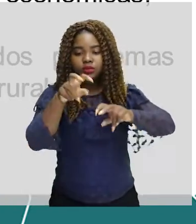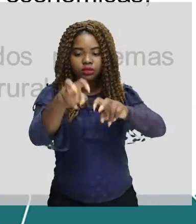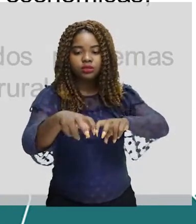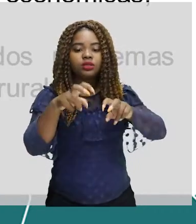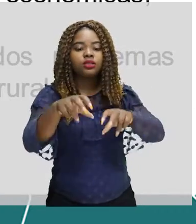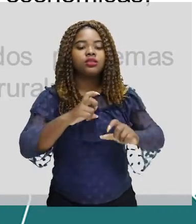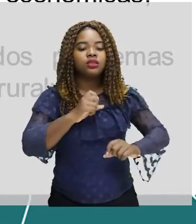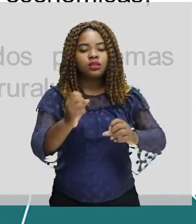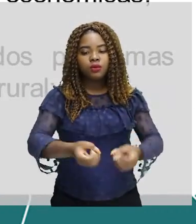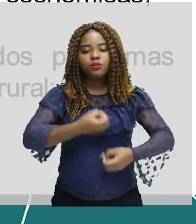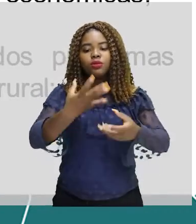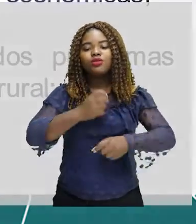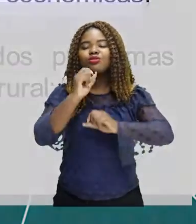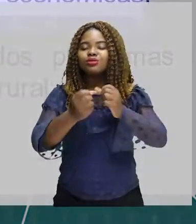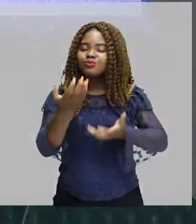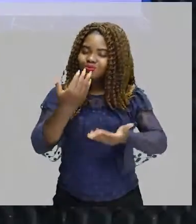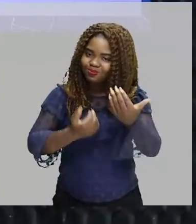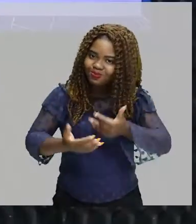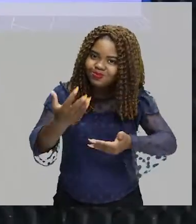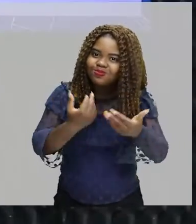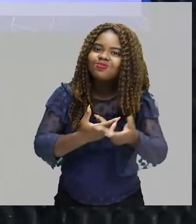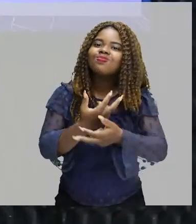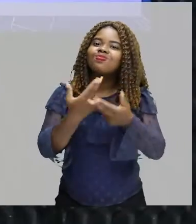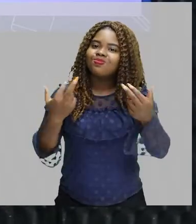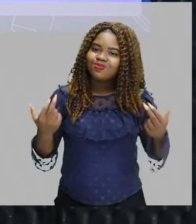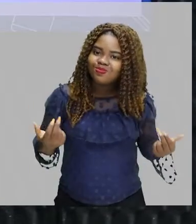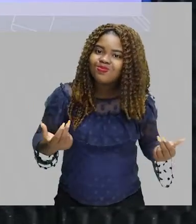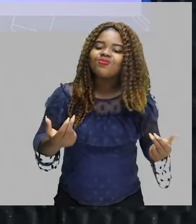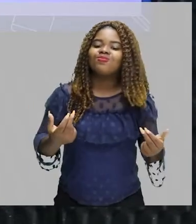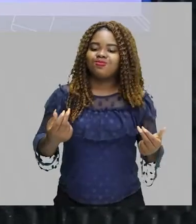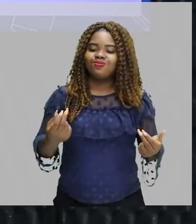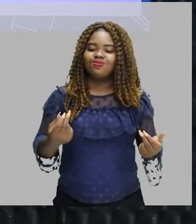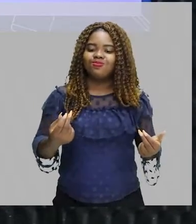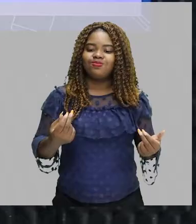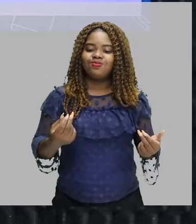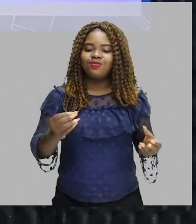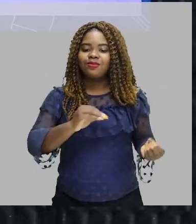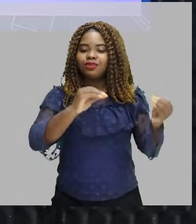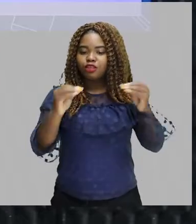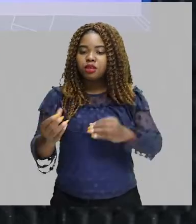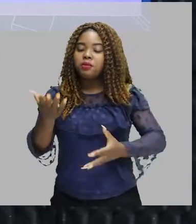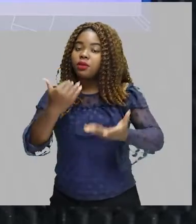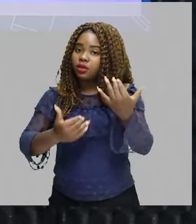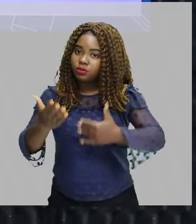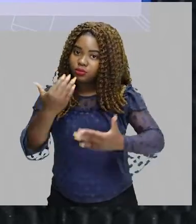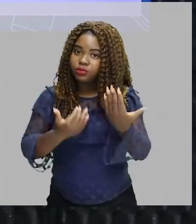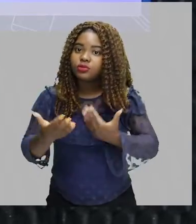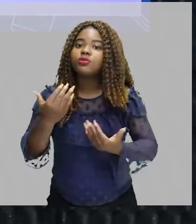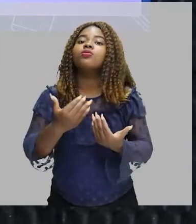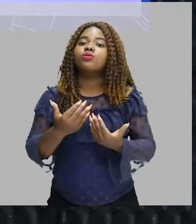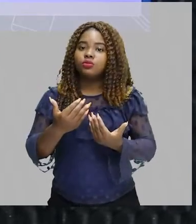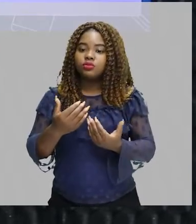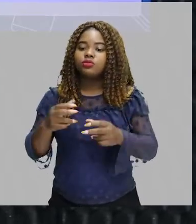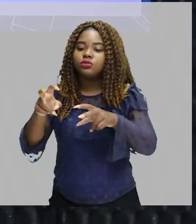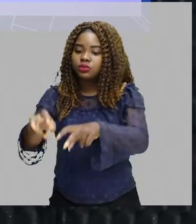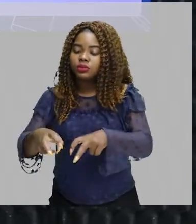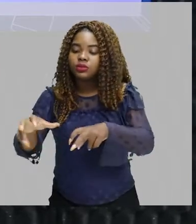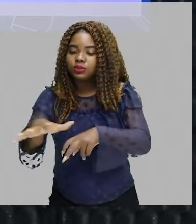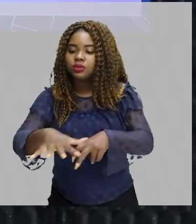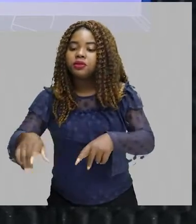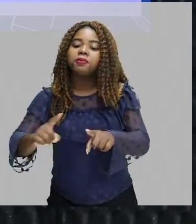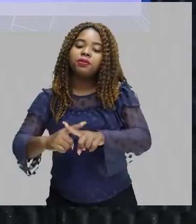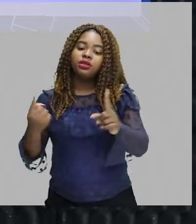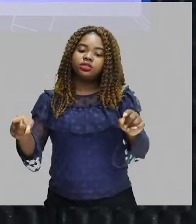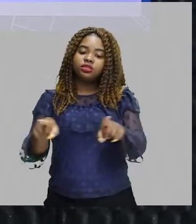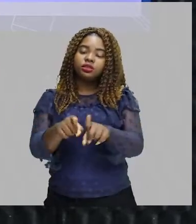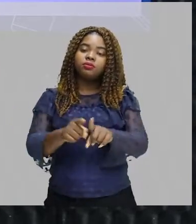onde é produzido o alimento, que é destinado tanto para o consumo local, mas principalmente para onde? Para o consumo do